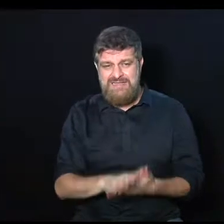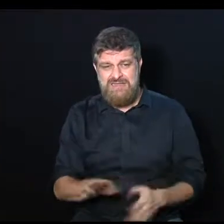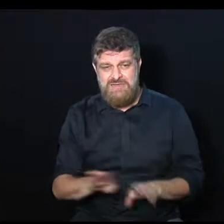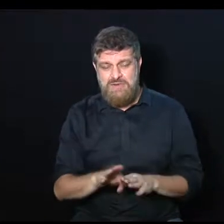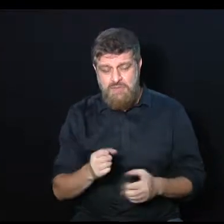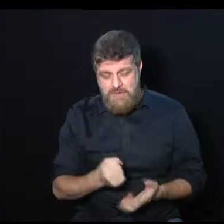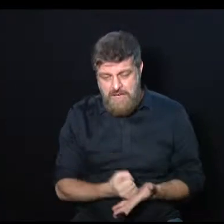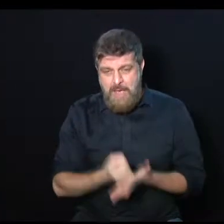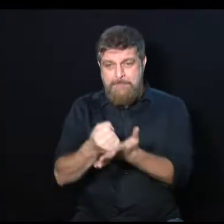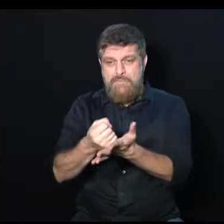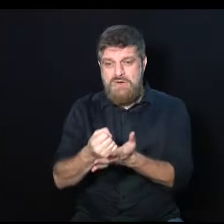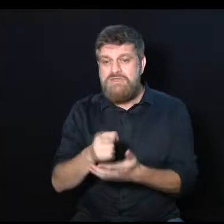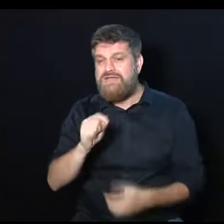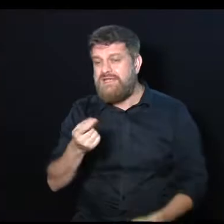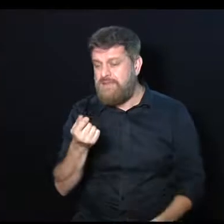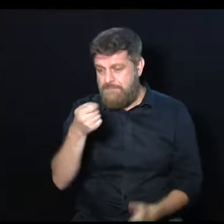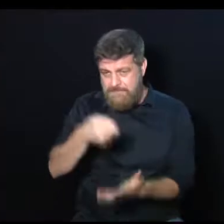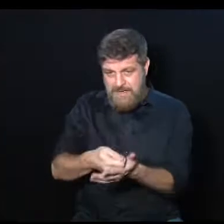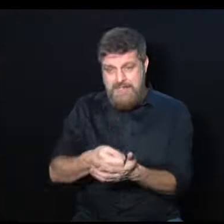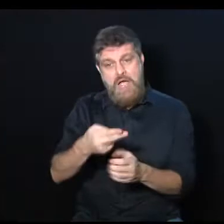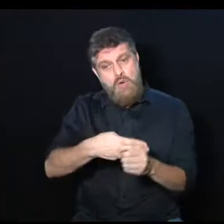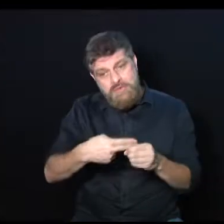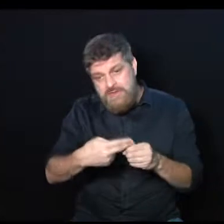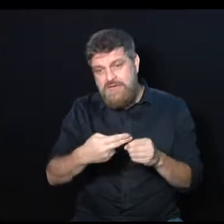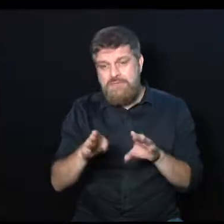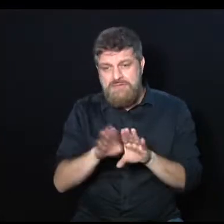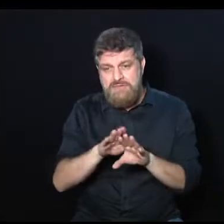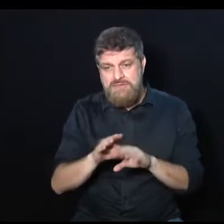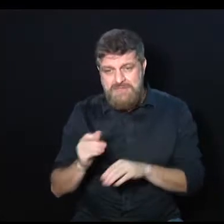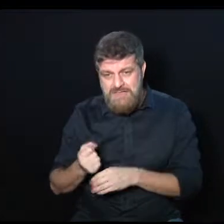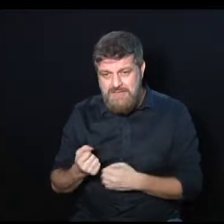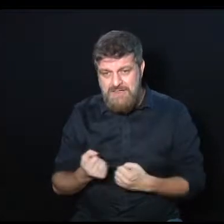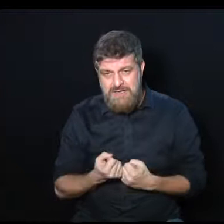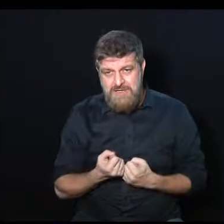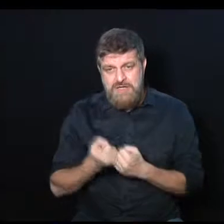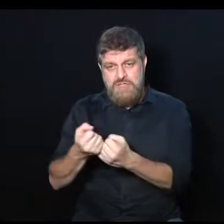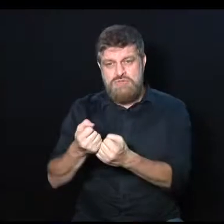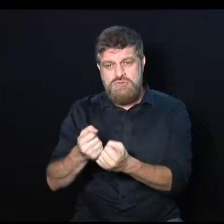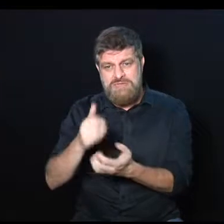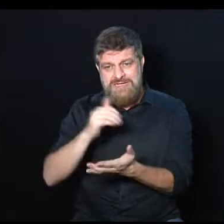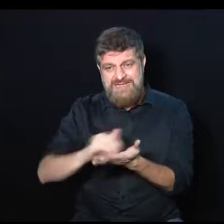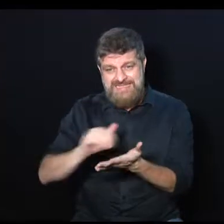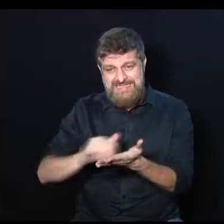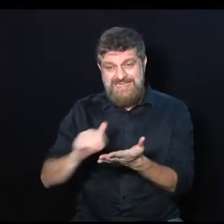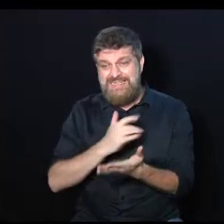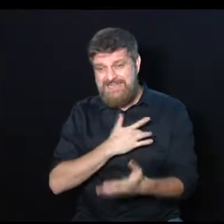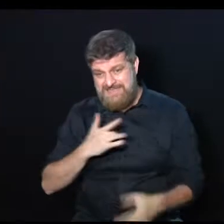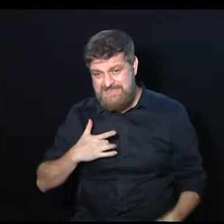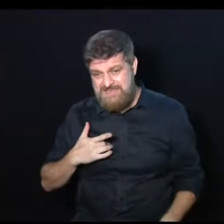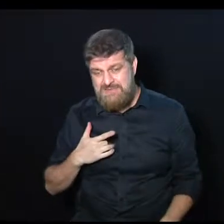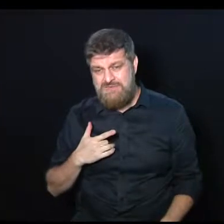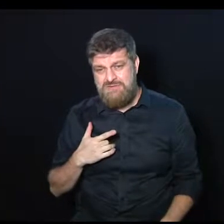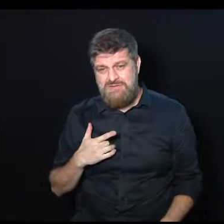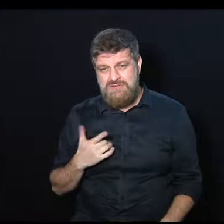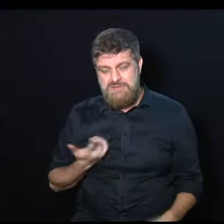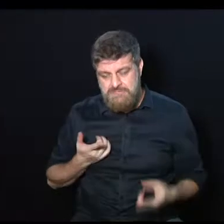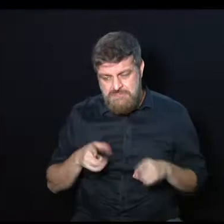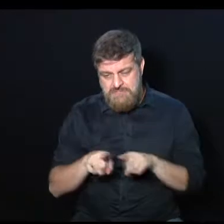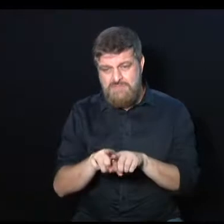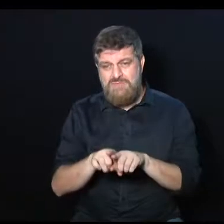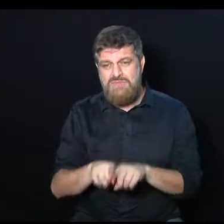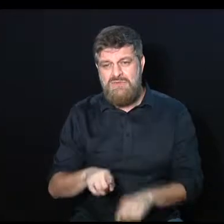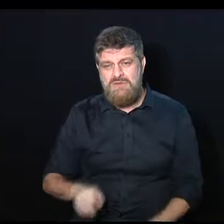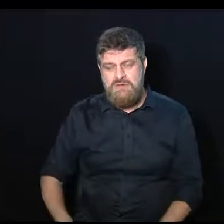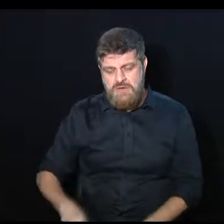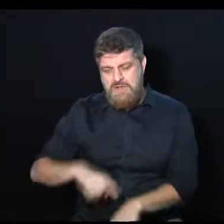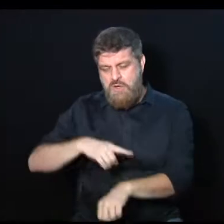nós é basicamente da Unicamp e com uma colaboração importante com a Secretaria Municipal de Saúde, que a gente teve ampliação da carga horária